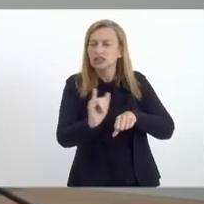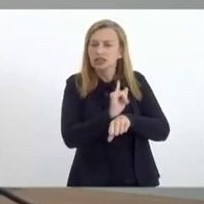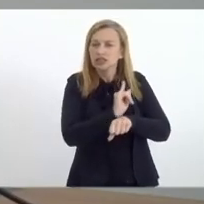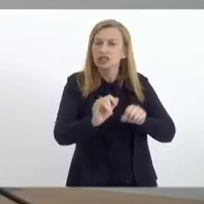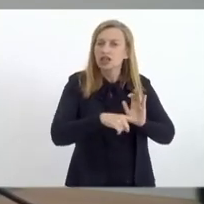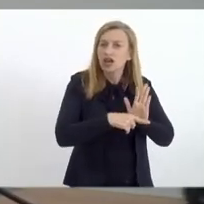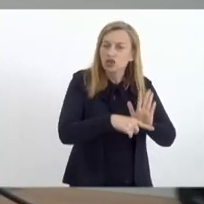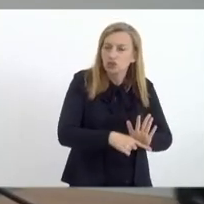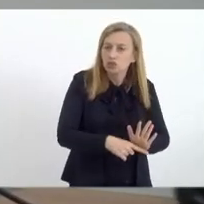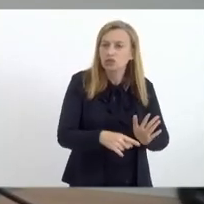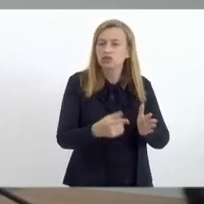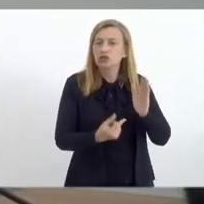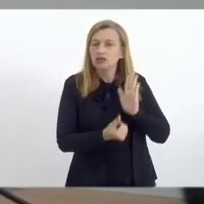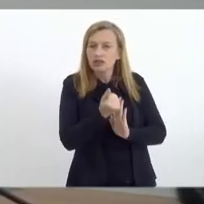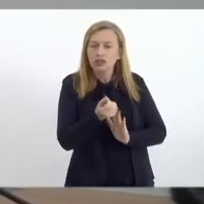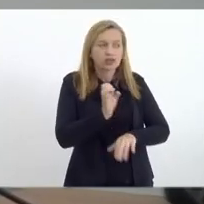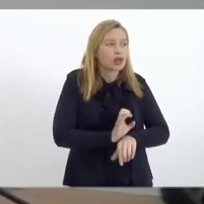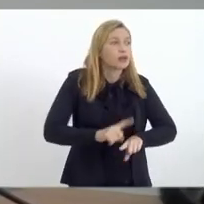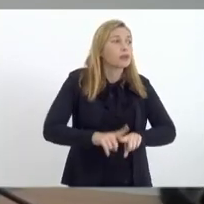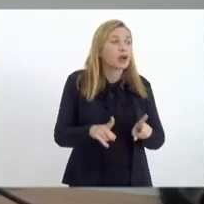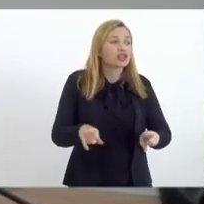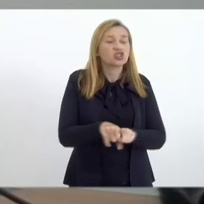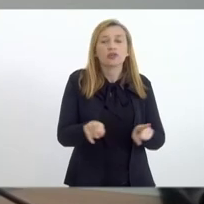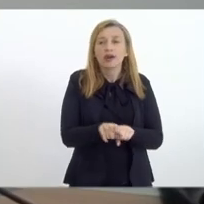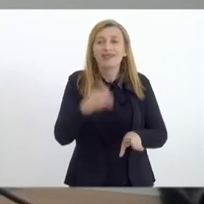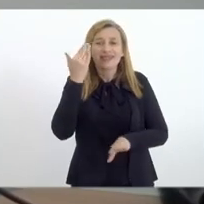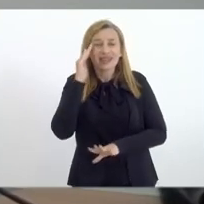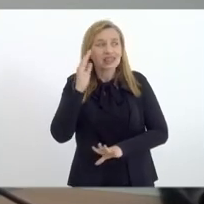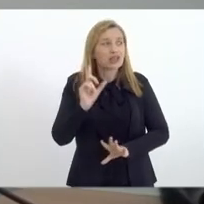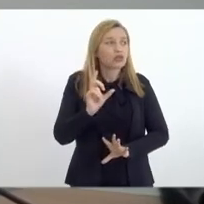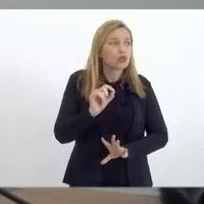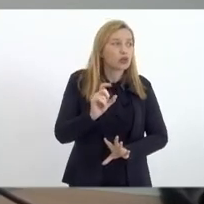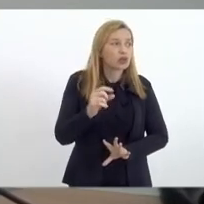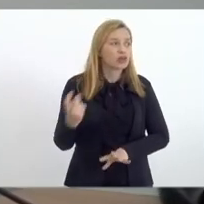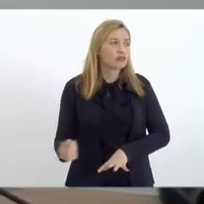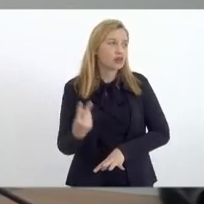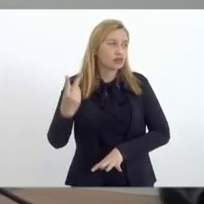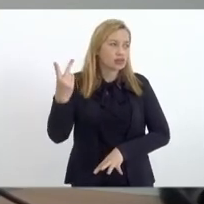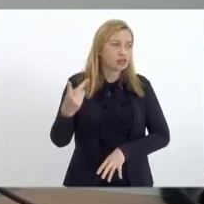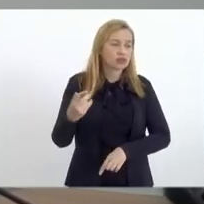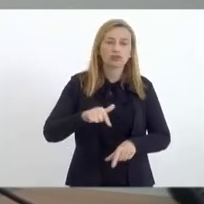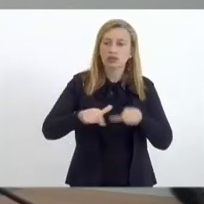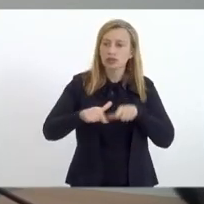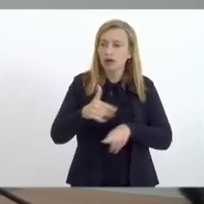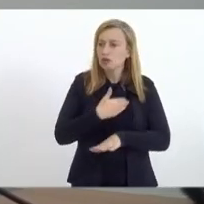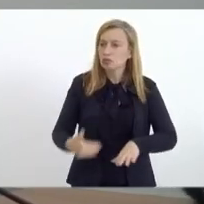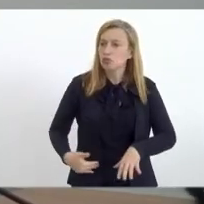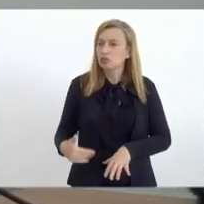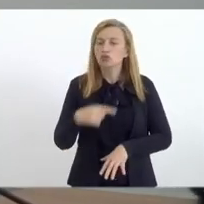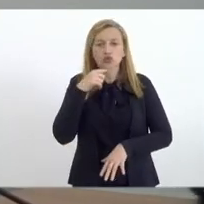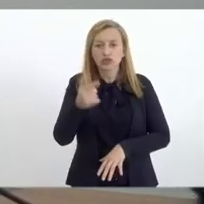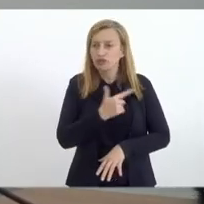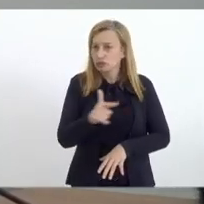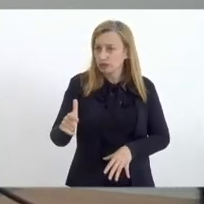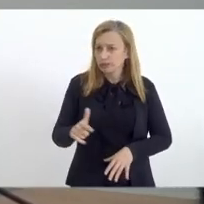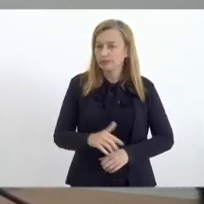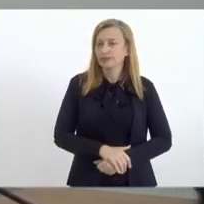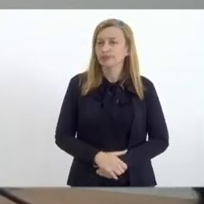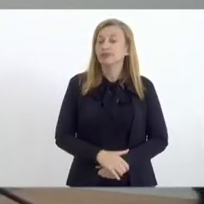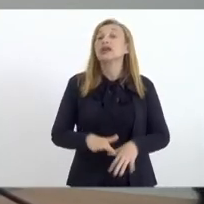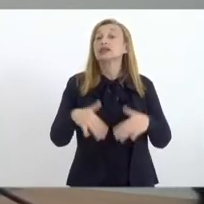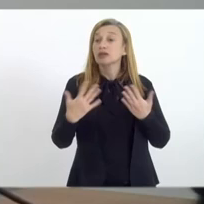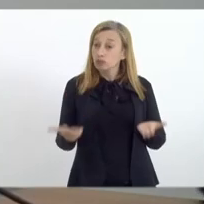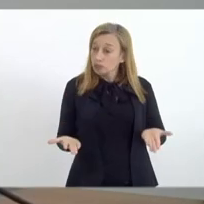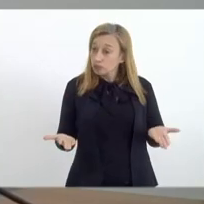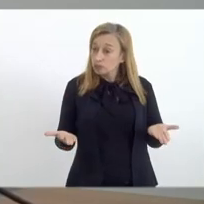recuperação das finanças do Estado, mas entendendo que isso passa pela valorização dos serviços públicos. Não há dúvida quanto a isso.